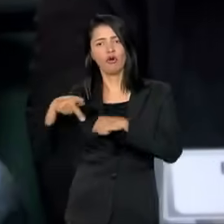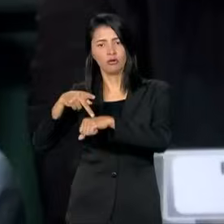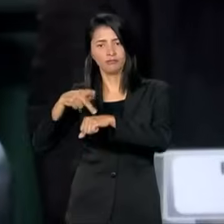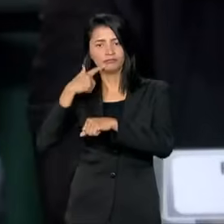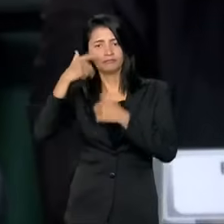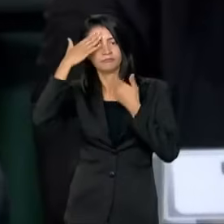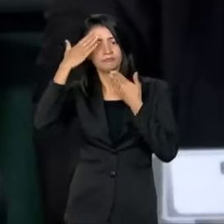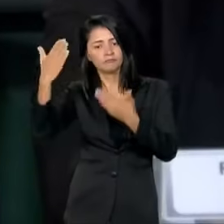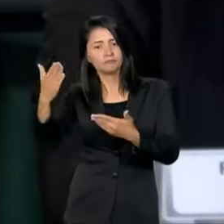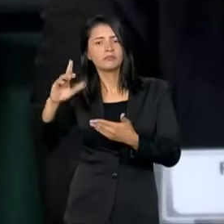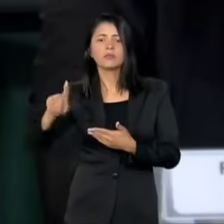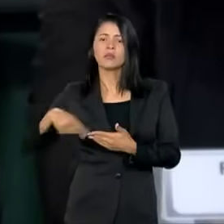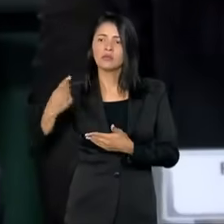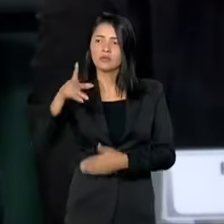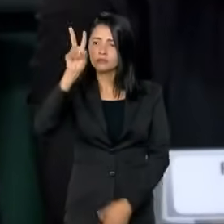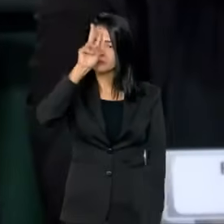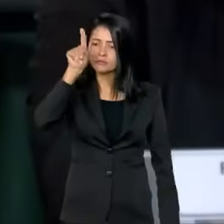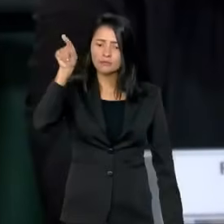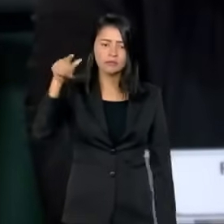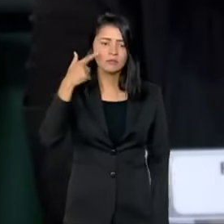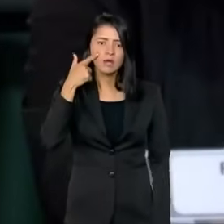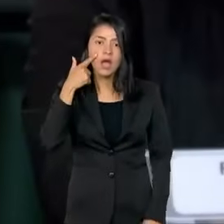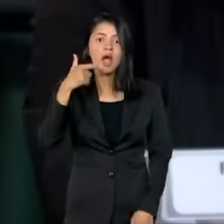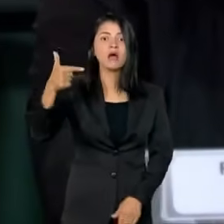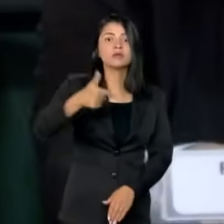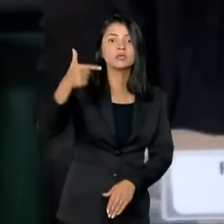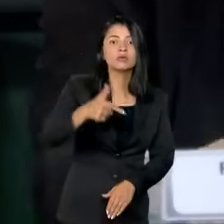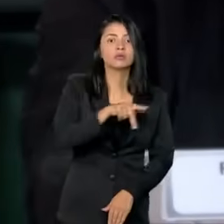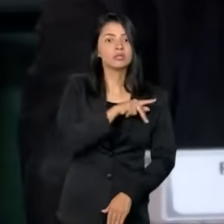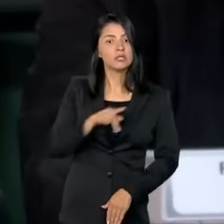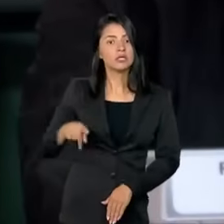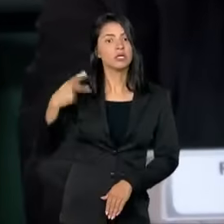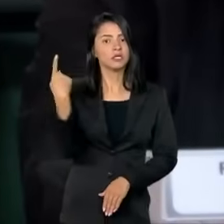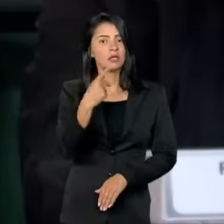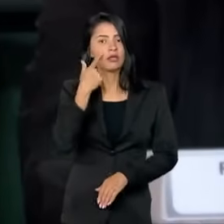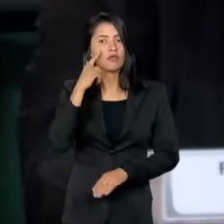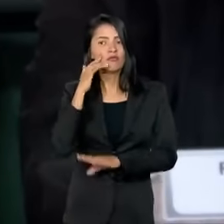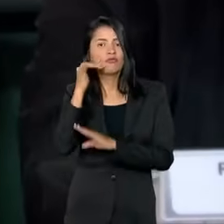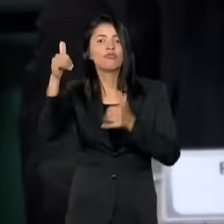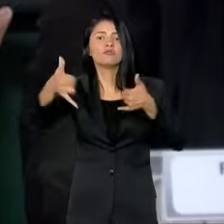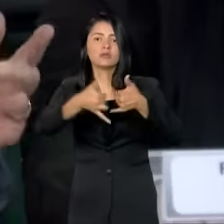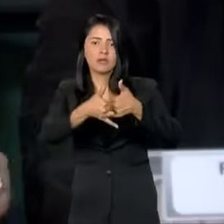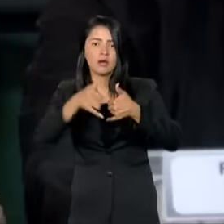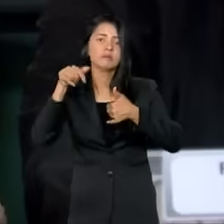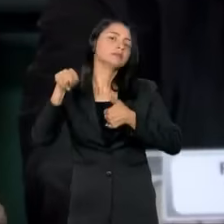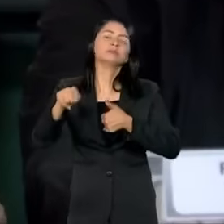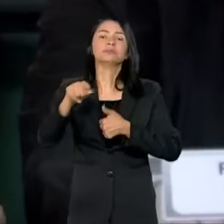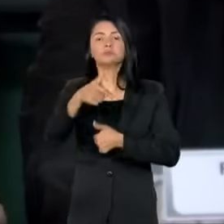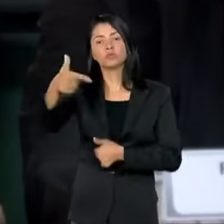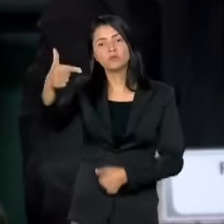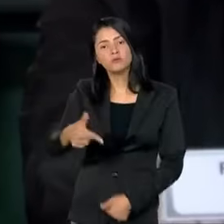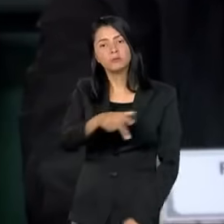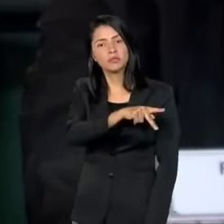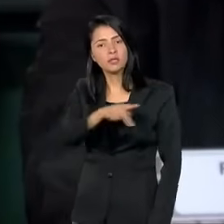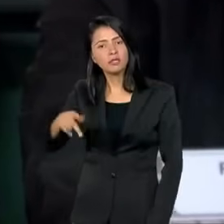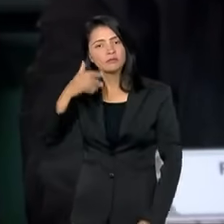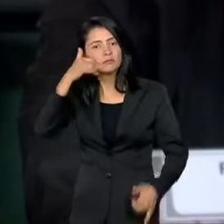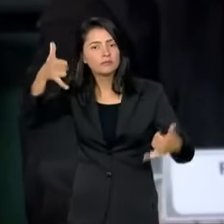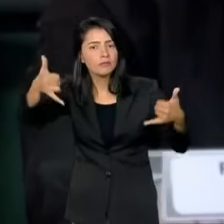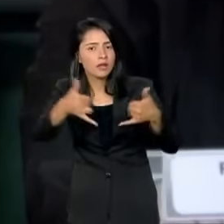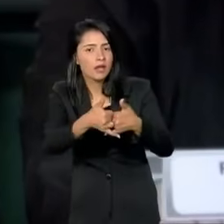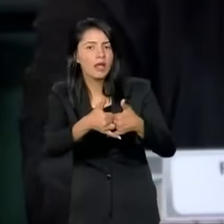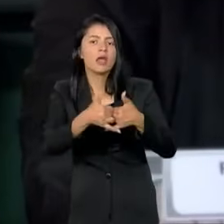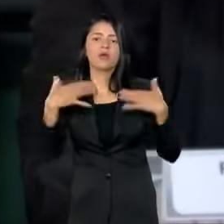a ele. Depois eu lembrei, não, ele tem um vice-presidente da Suprema Corte, então eu vou ligar para o vice-presidente. Liguei, e o ministro